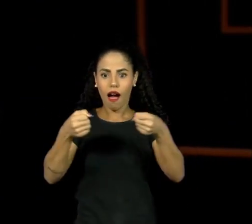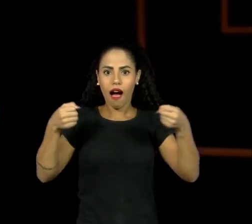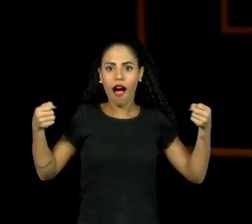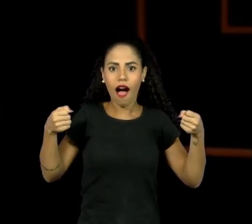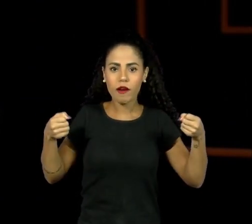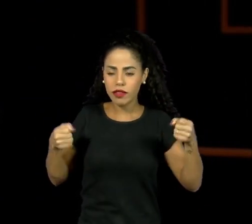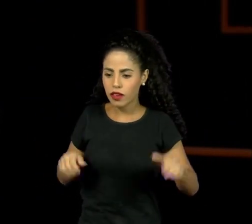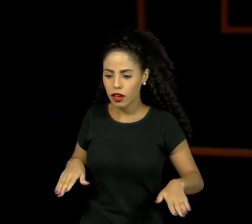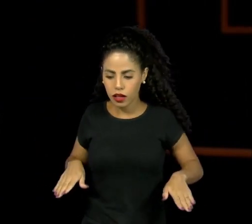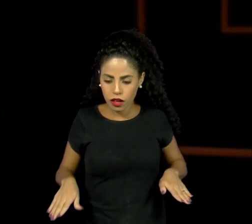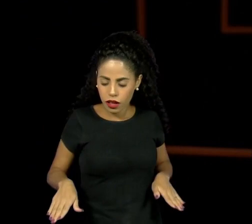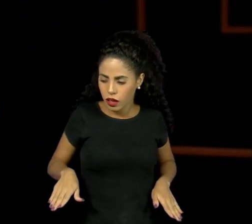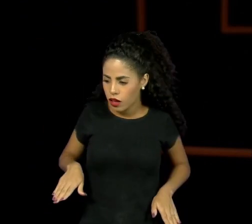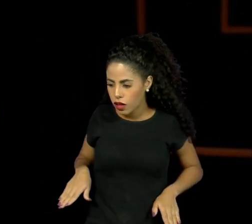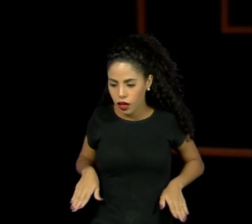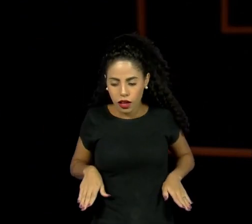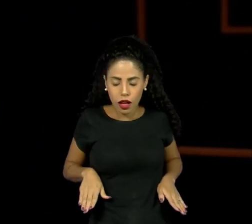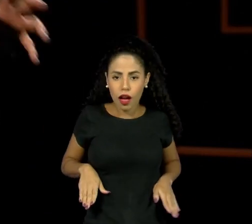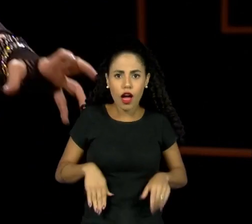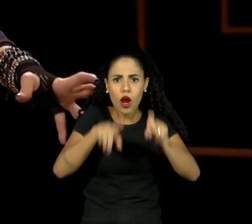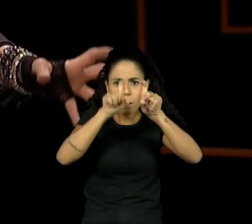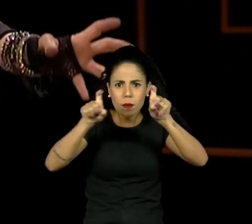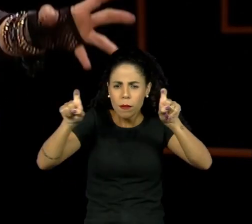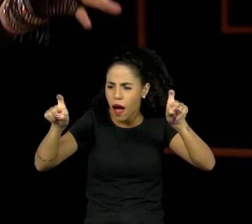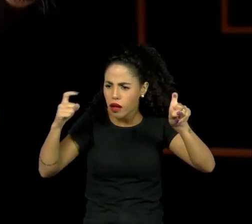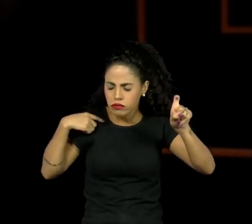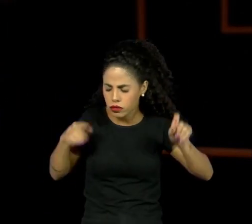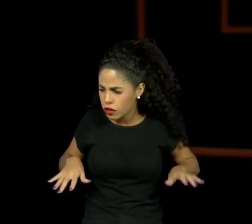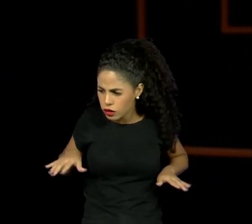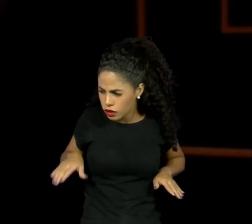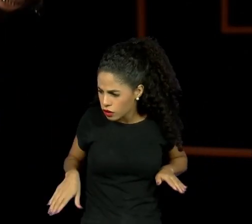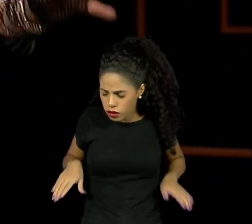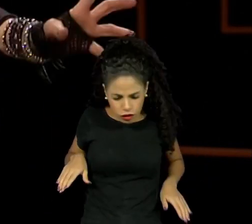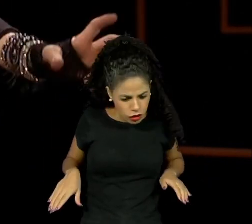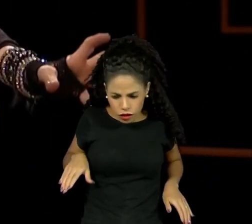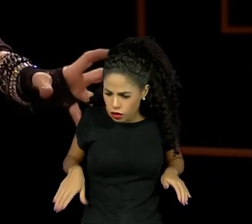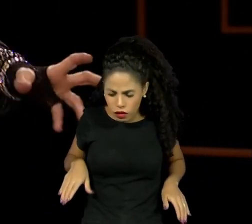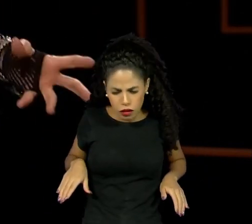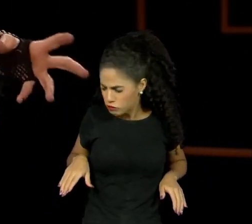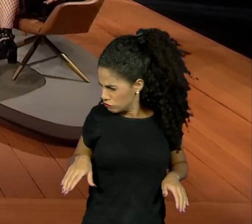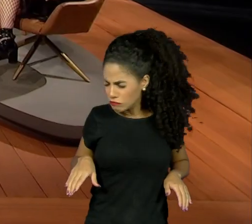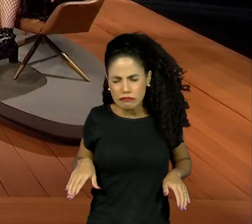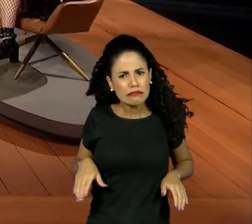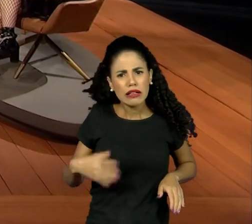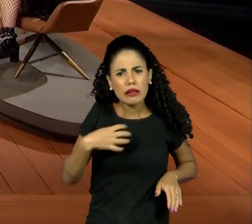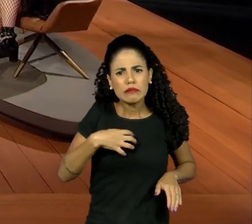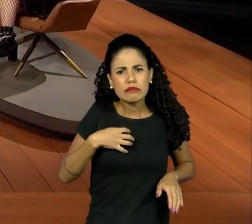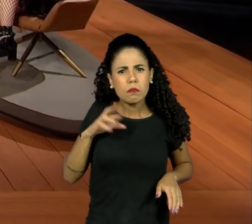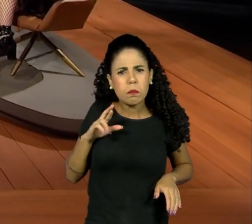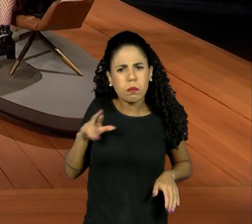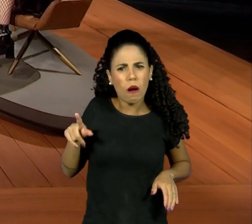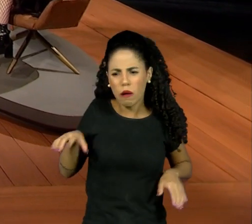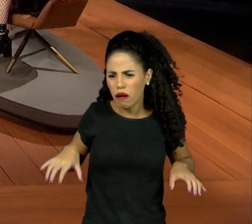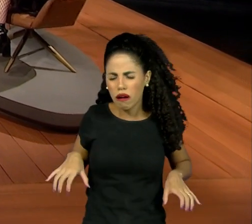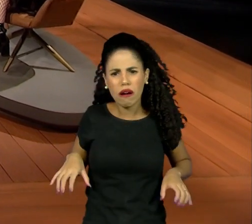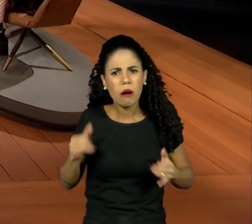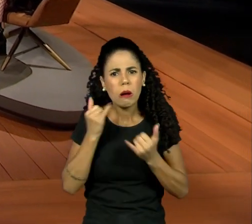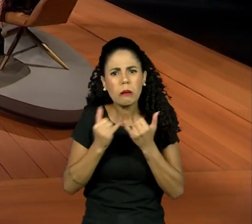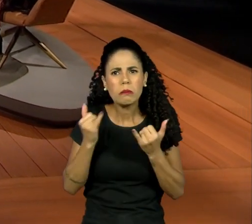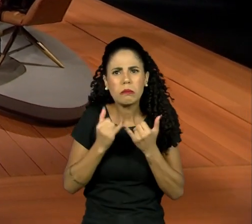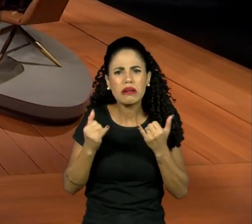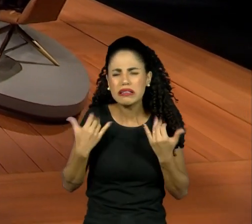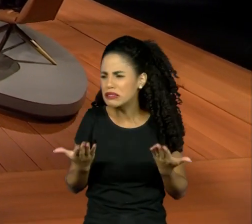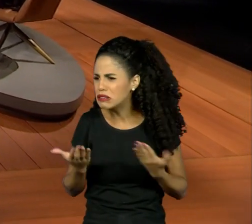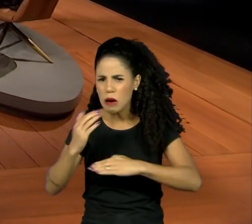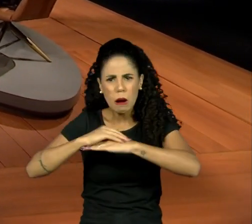antiga. E fui indo para trás dos casacos, quando eu achei dois negócios estranhos que me pareciam duas caixas. Pareciam, meu Deus, será